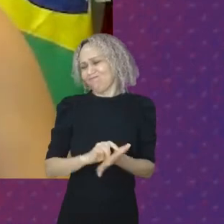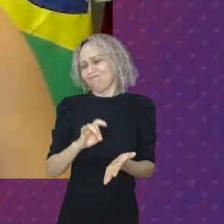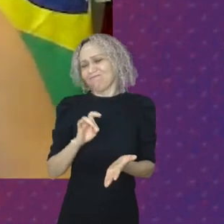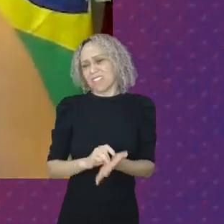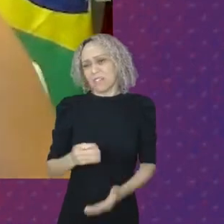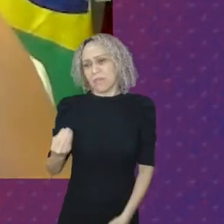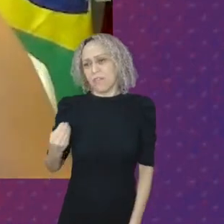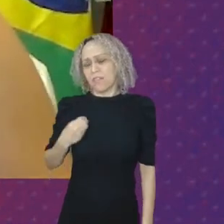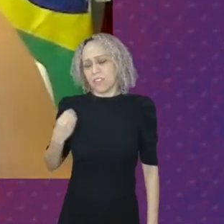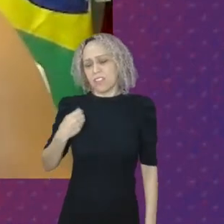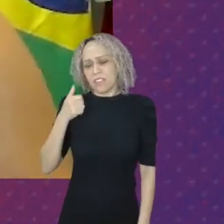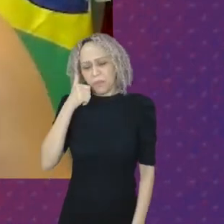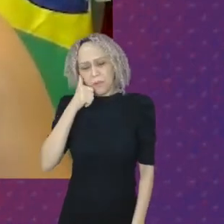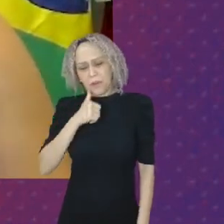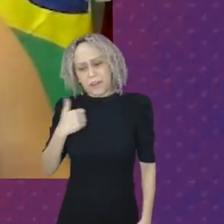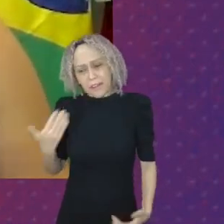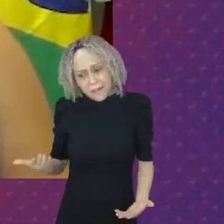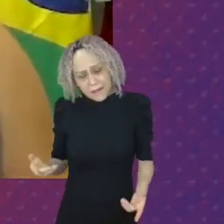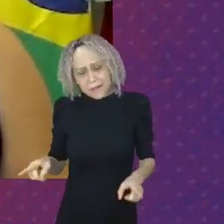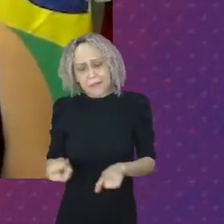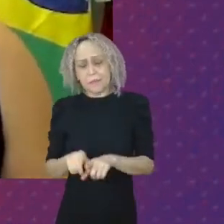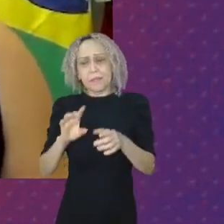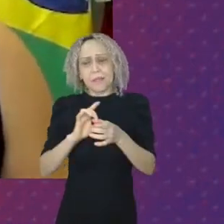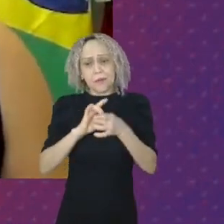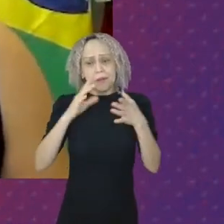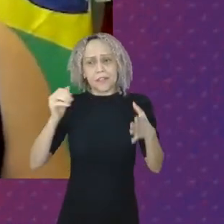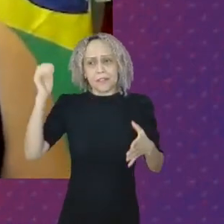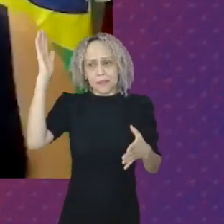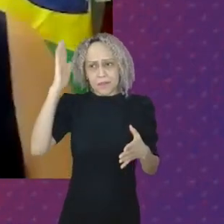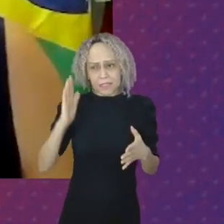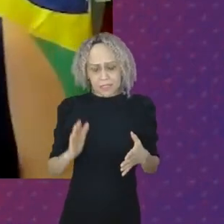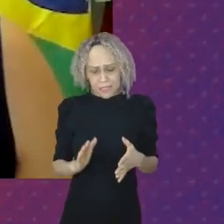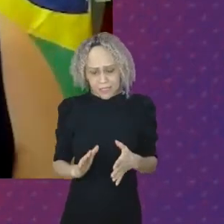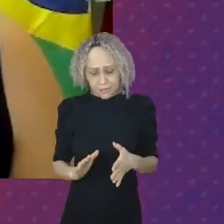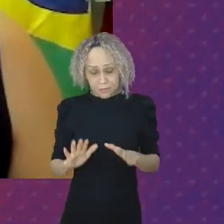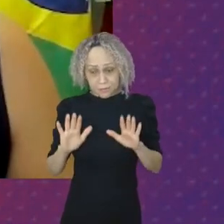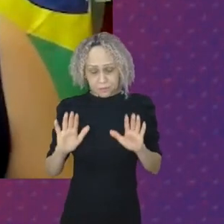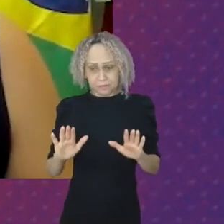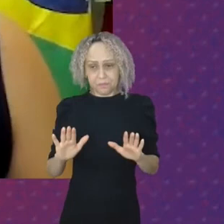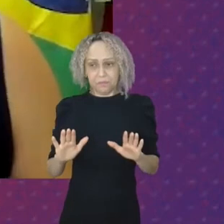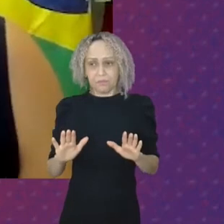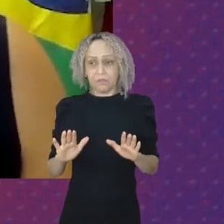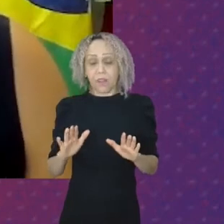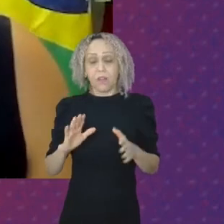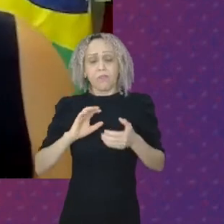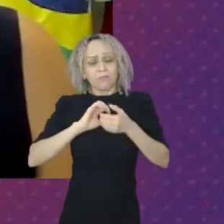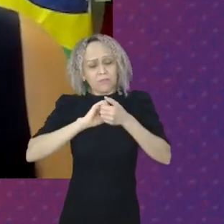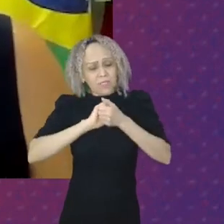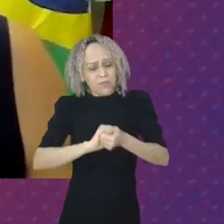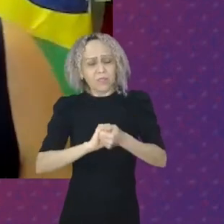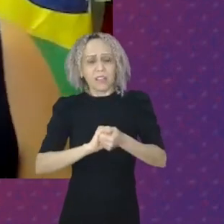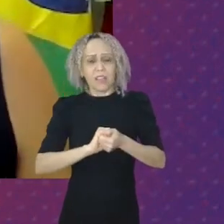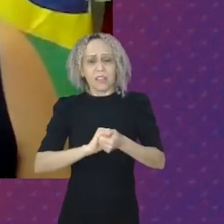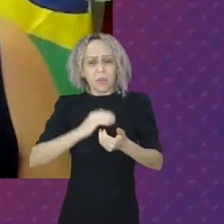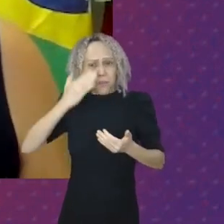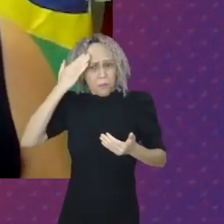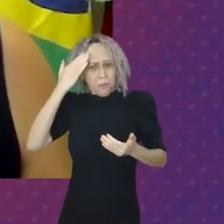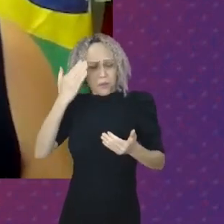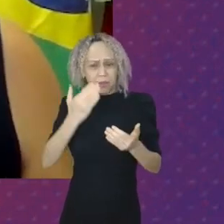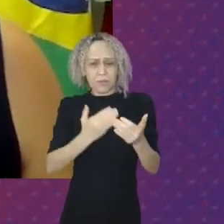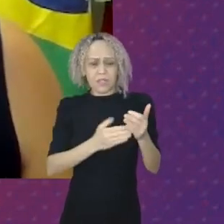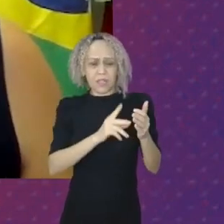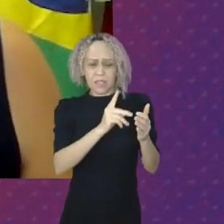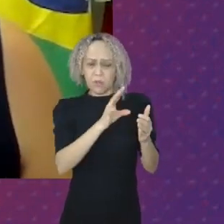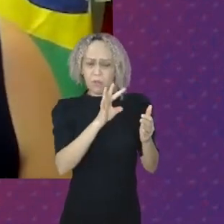e também para a democracia brasileira. Então, fica aqui a minha saudação, o meu muito obrigado ao Partido dos Trabalhadores e